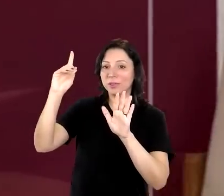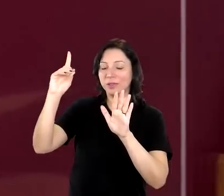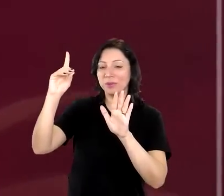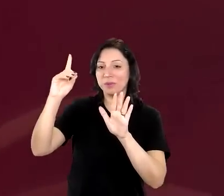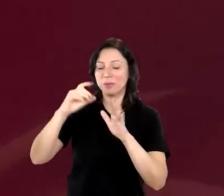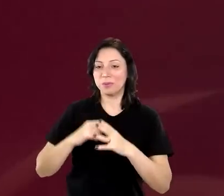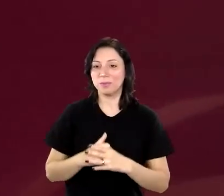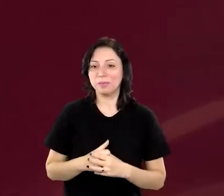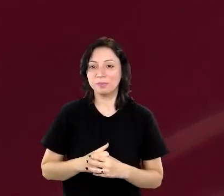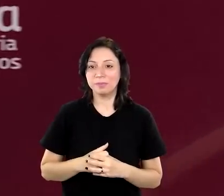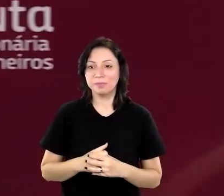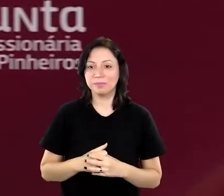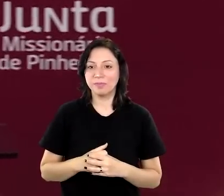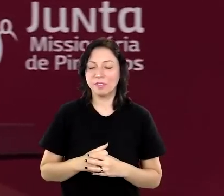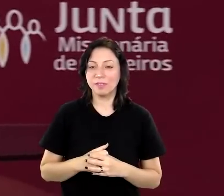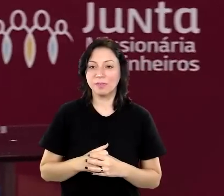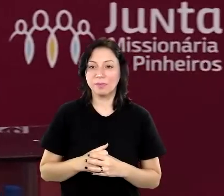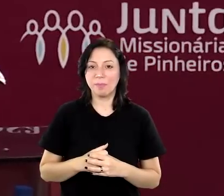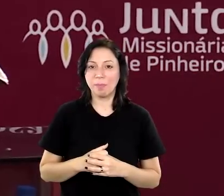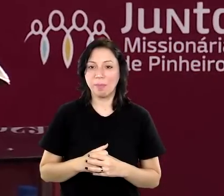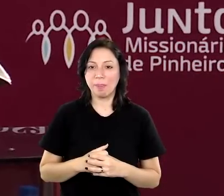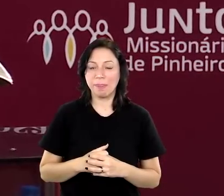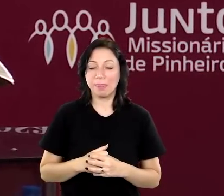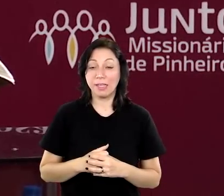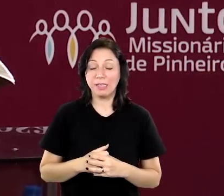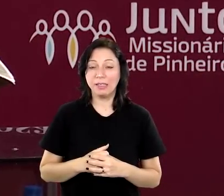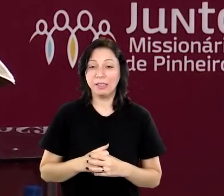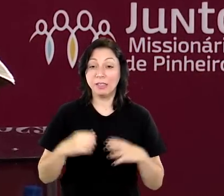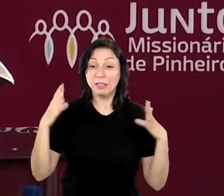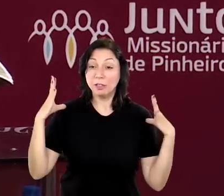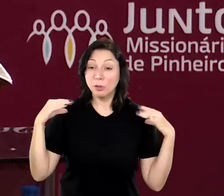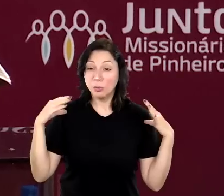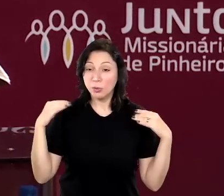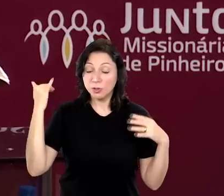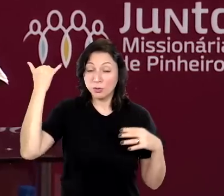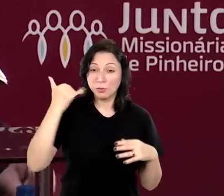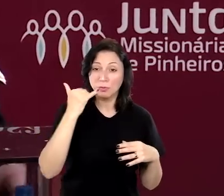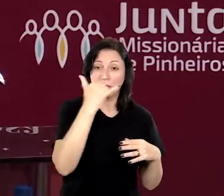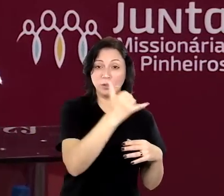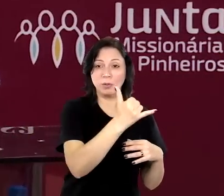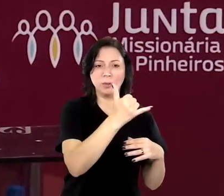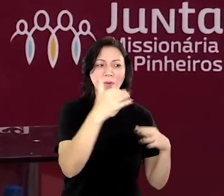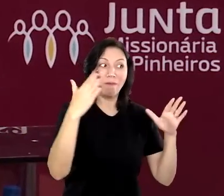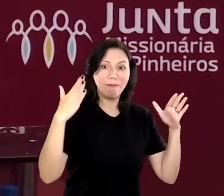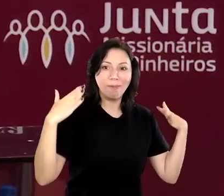E ele chega saudando: alegra-te, alegra-te.